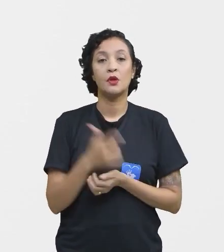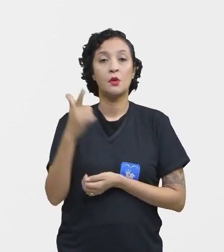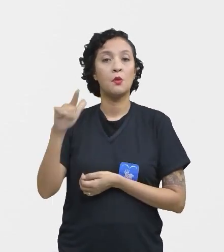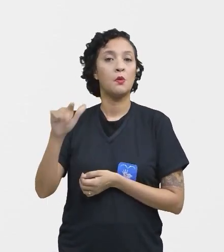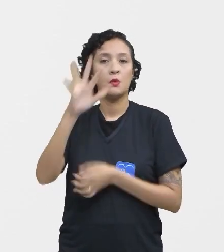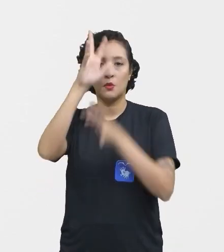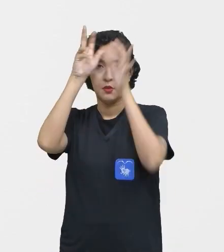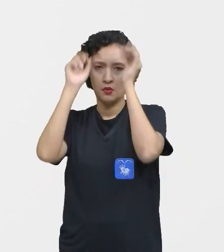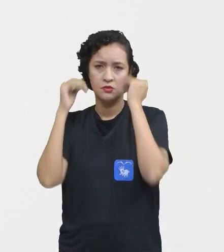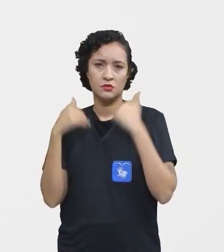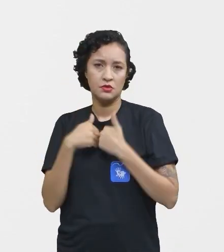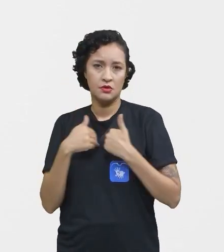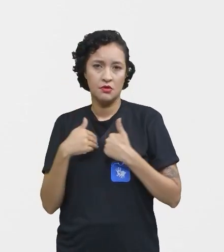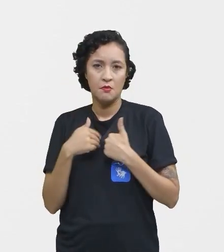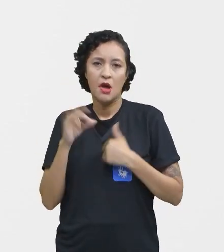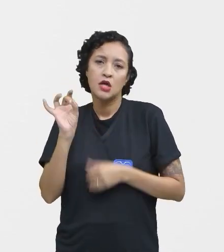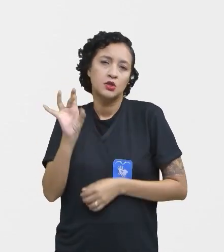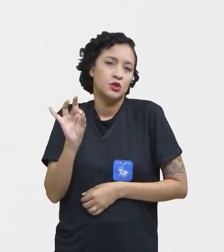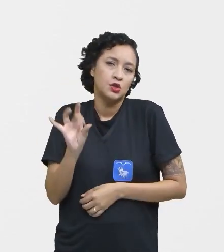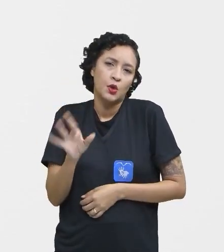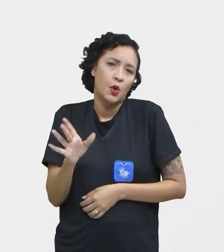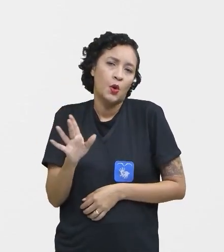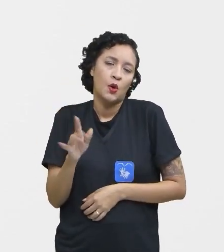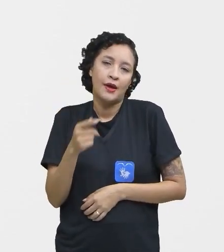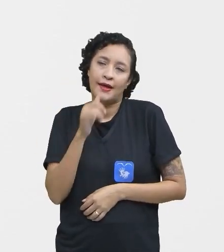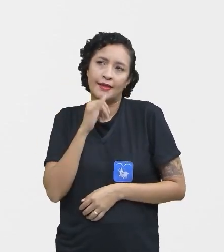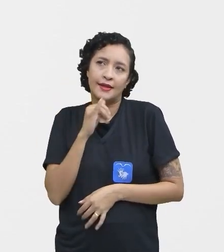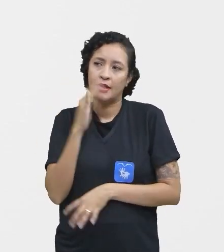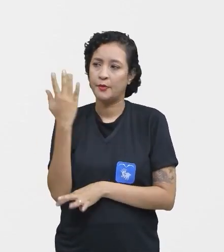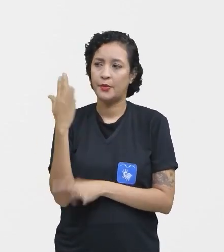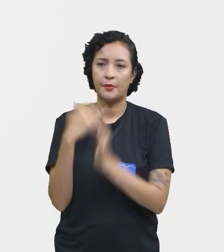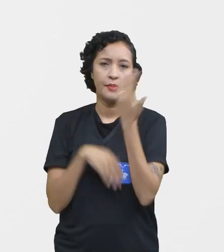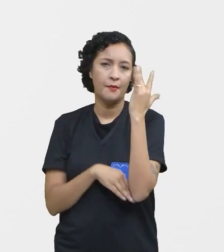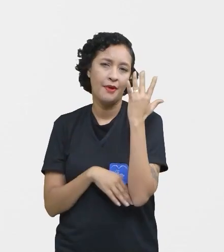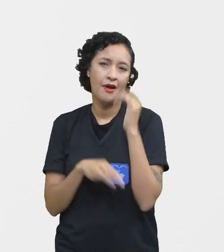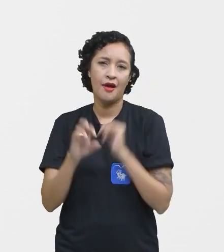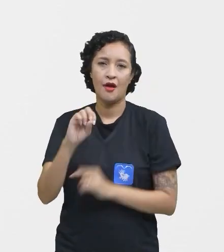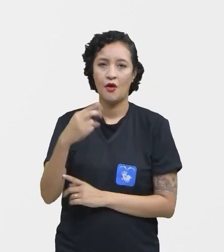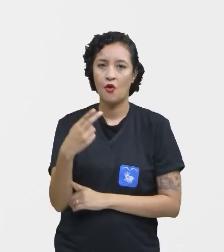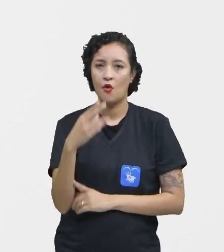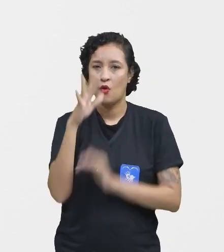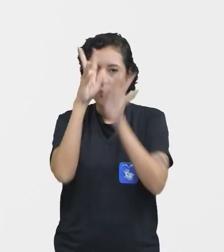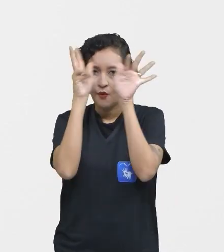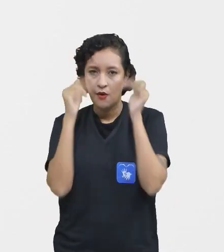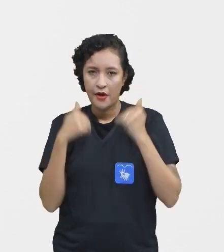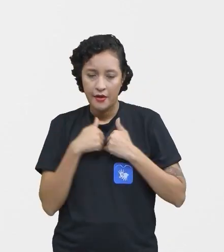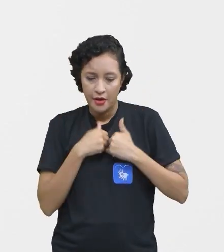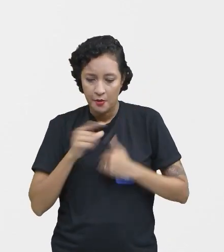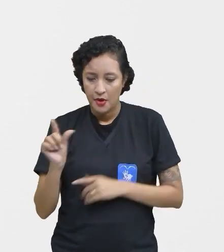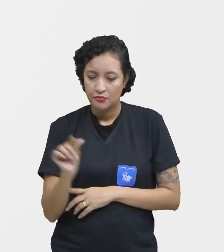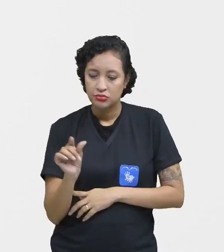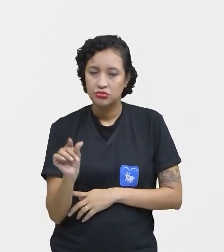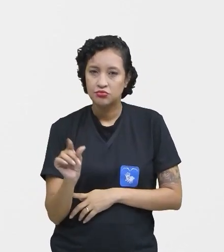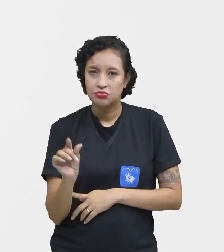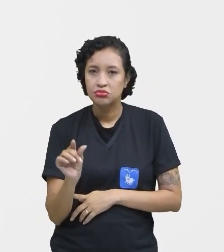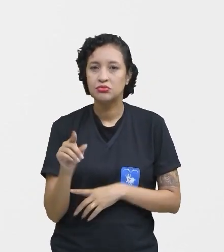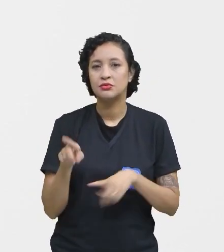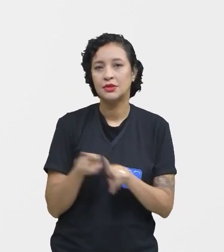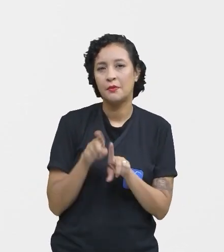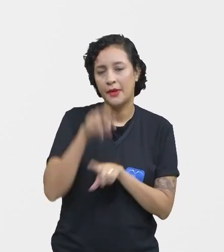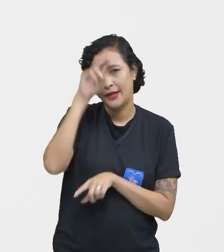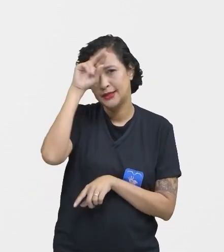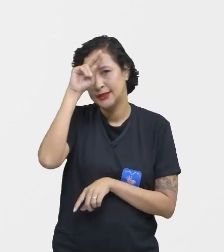que só se alimentam mesmo de sementes, de animais menores, de